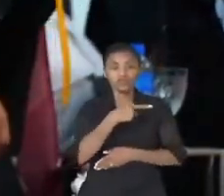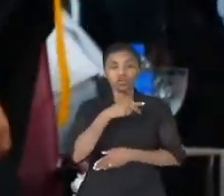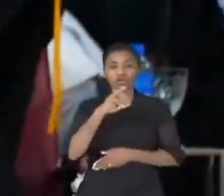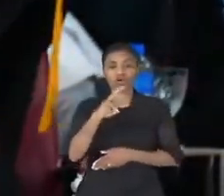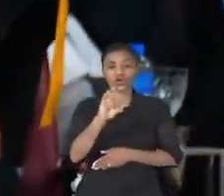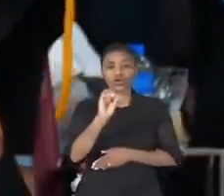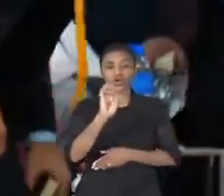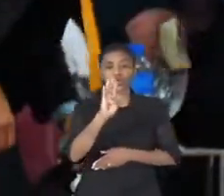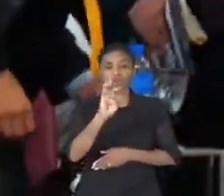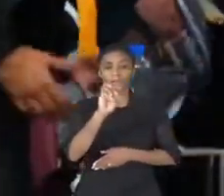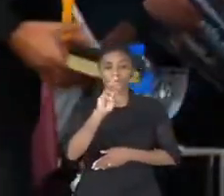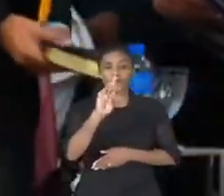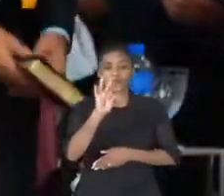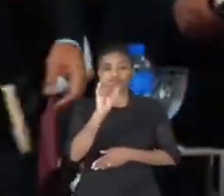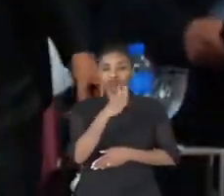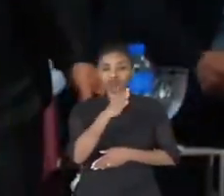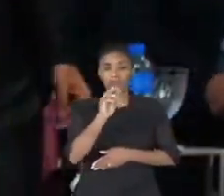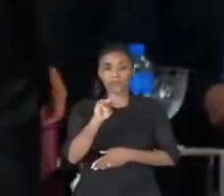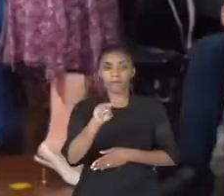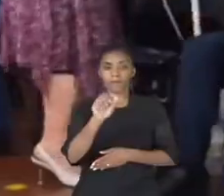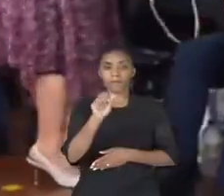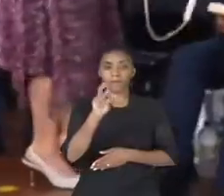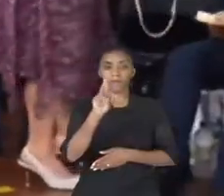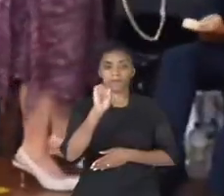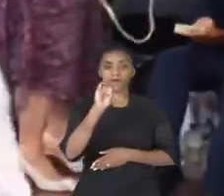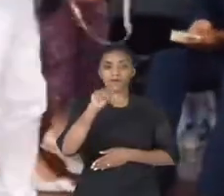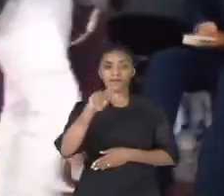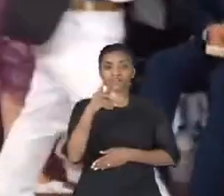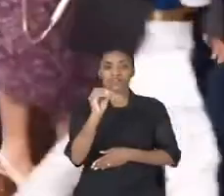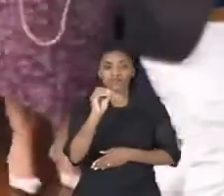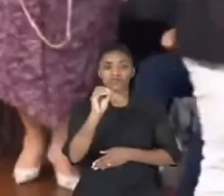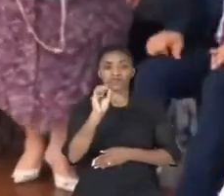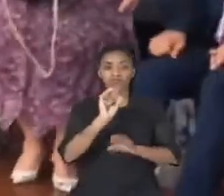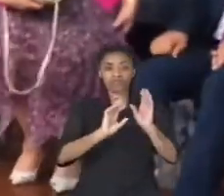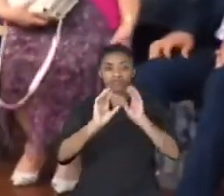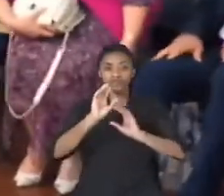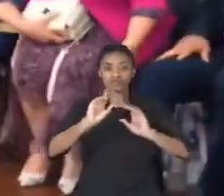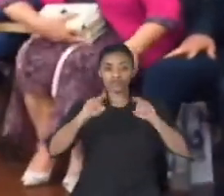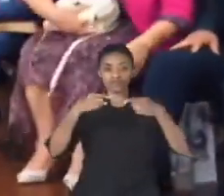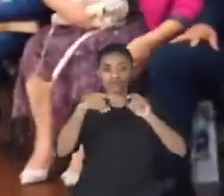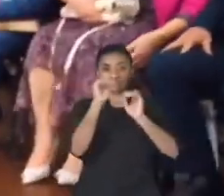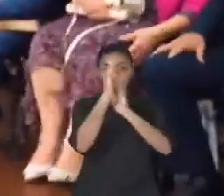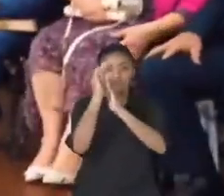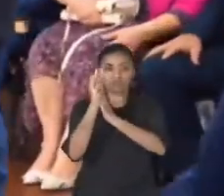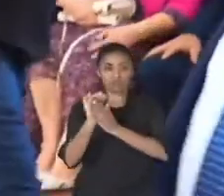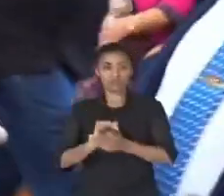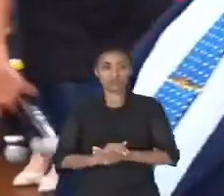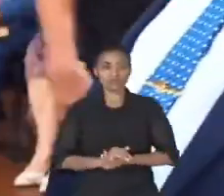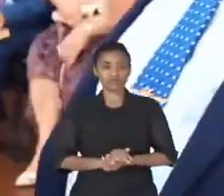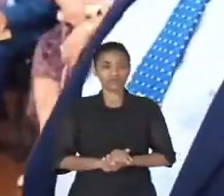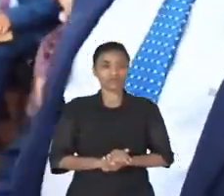cantar um louvor, pastor Zilmar. O senhor permite que meu filho toque um louvor aqui?